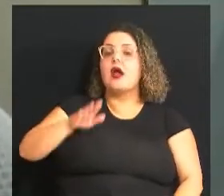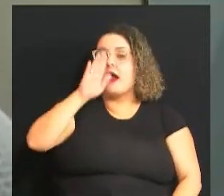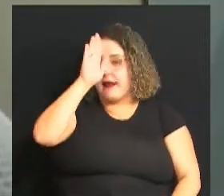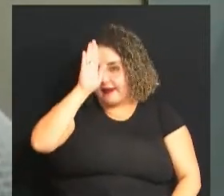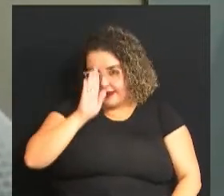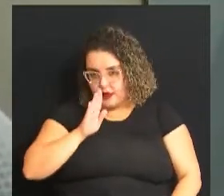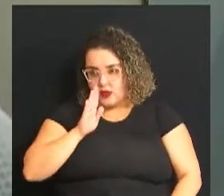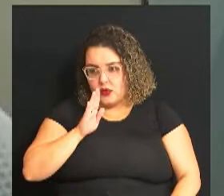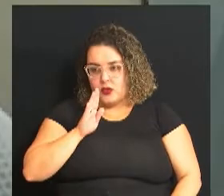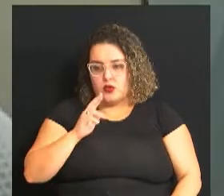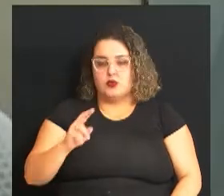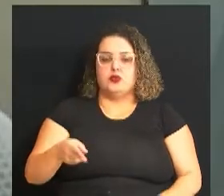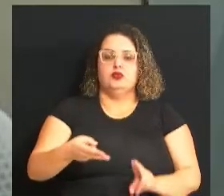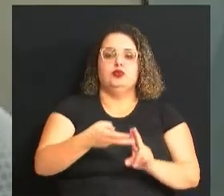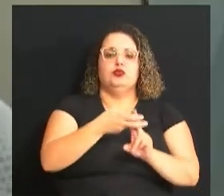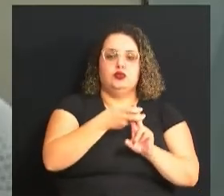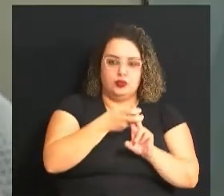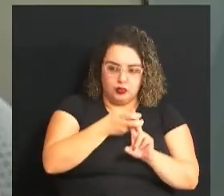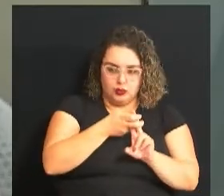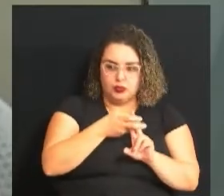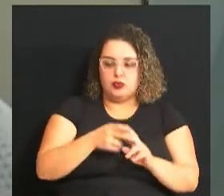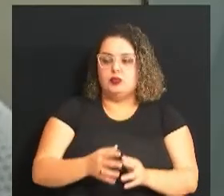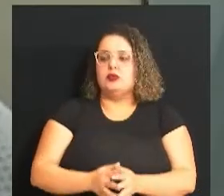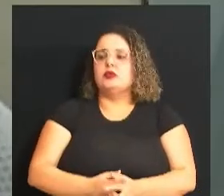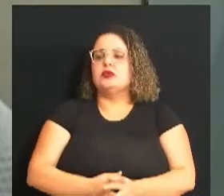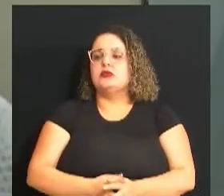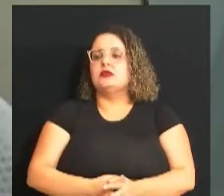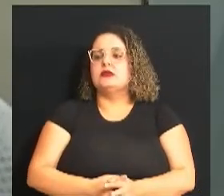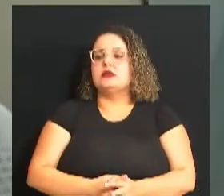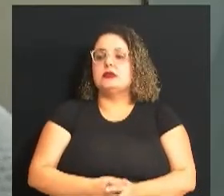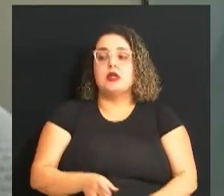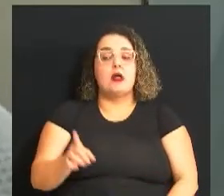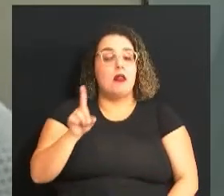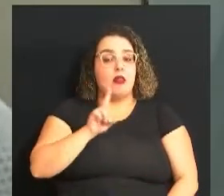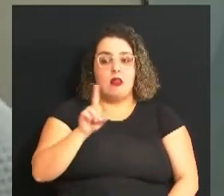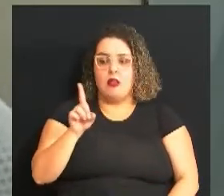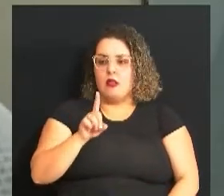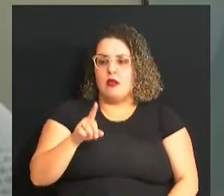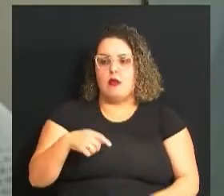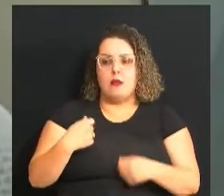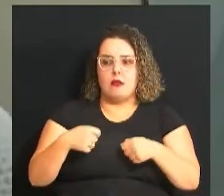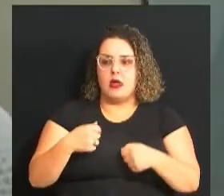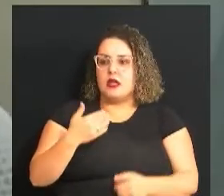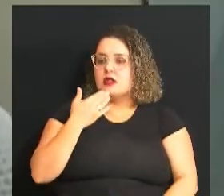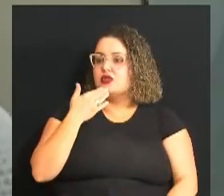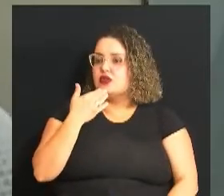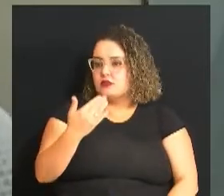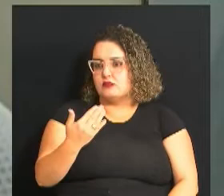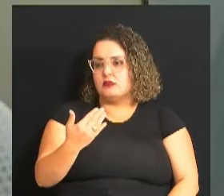sistema público de saúde, não precisa de solicitação médica,